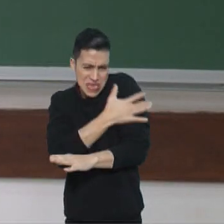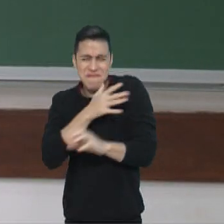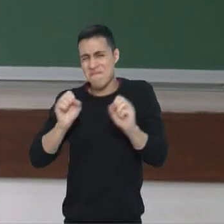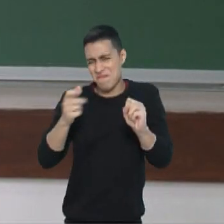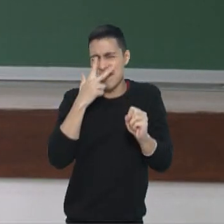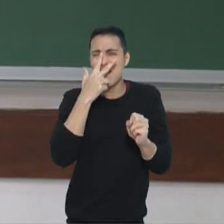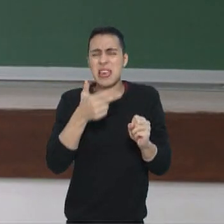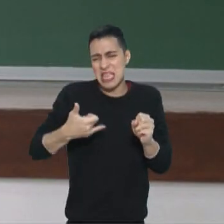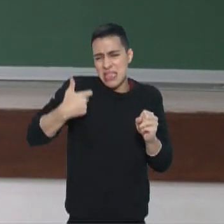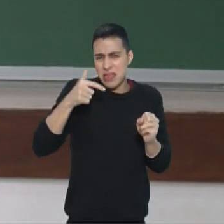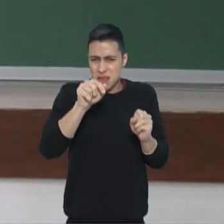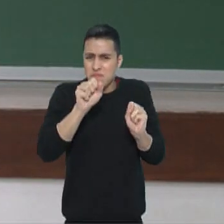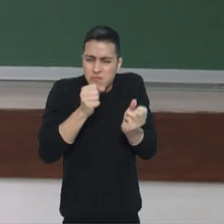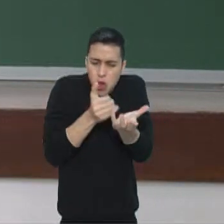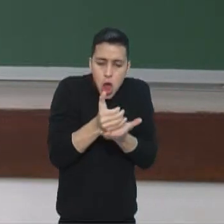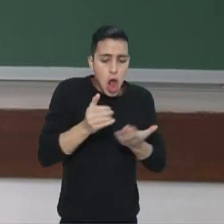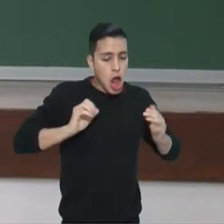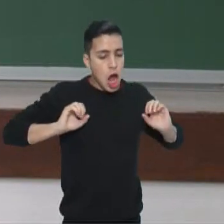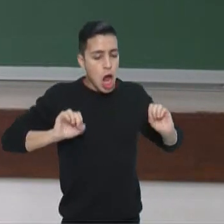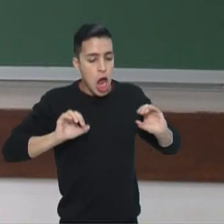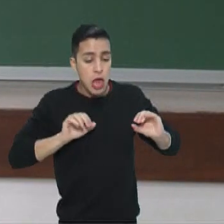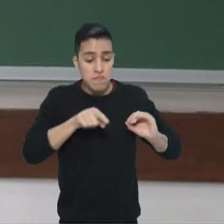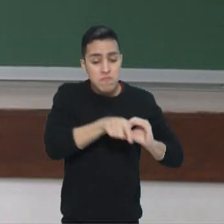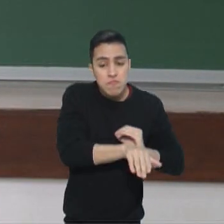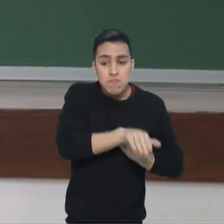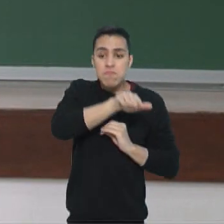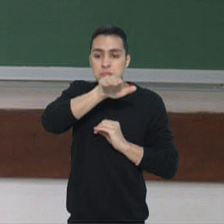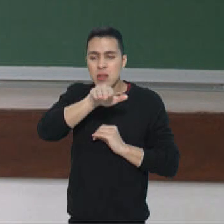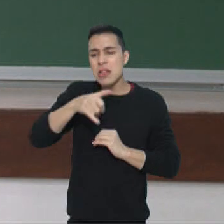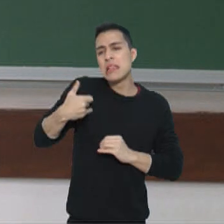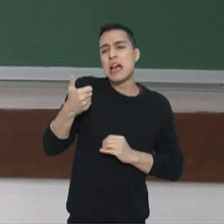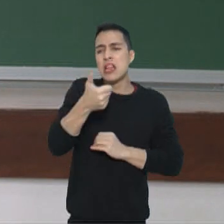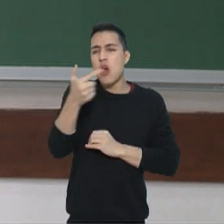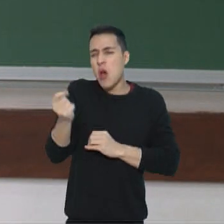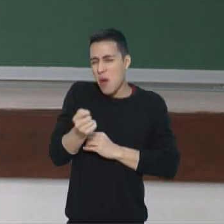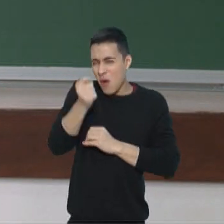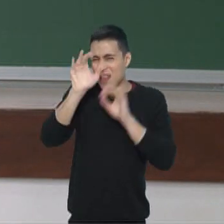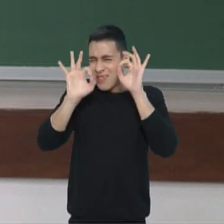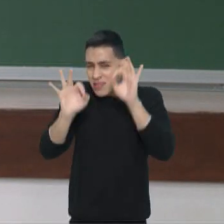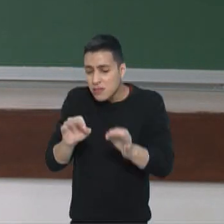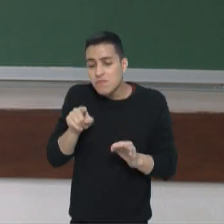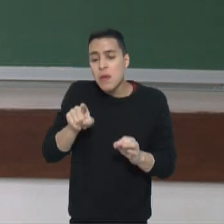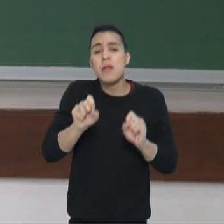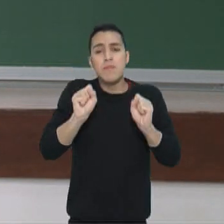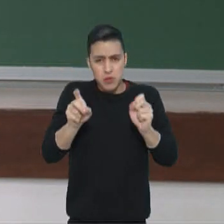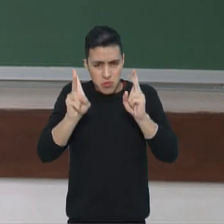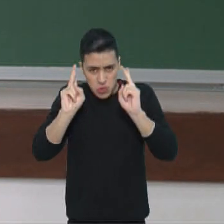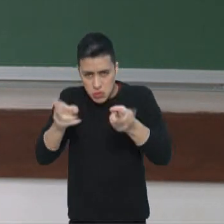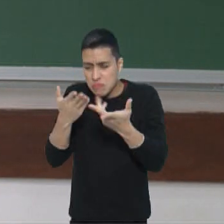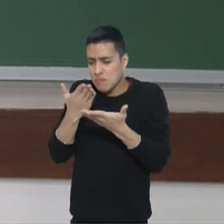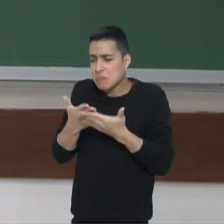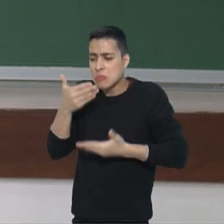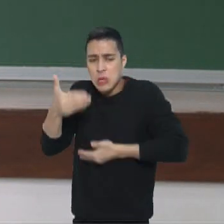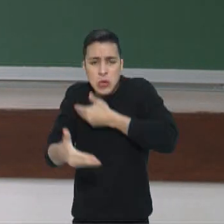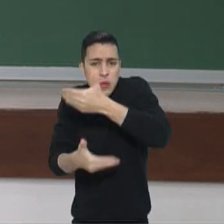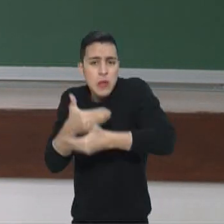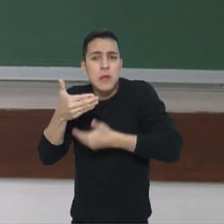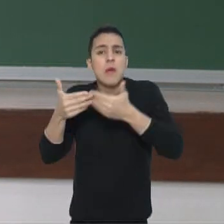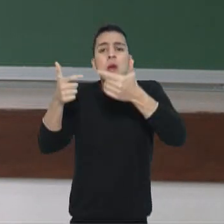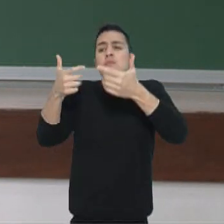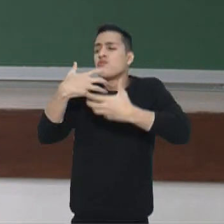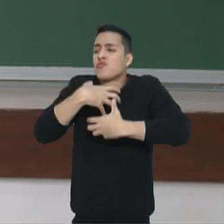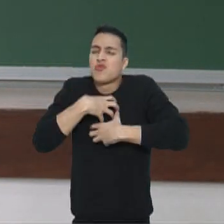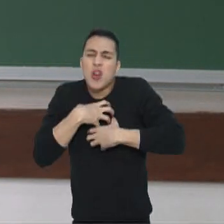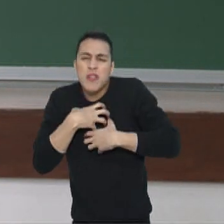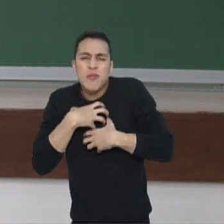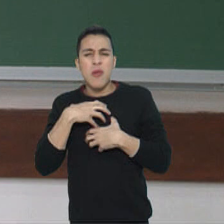assim, a partir dos 7 anos, e quando chegasse próximas dos 12 anos, elas poderiam continuar os seus estudos numa forma